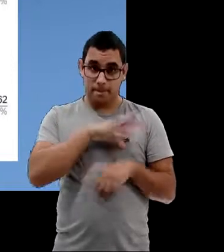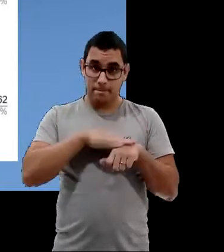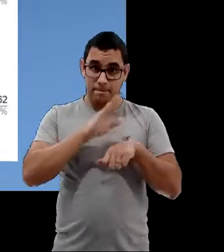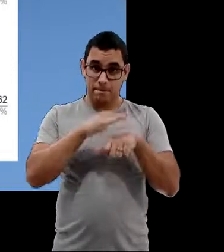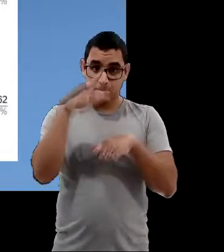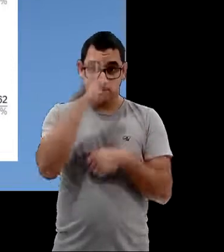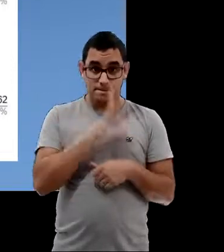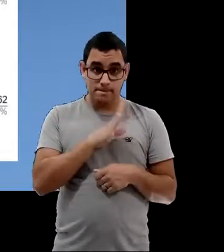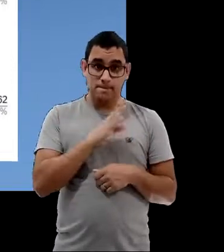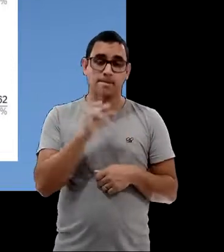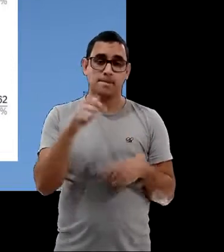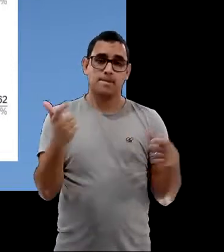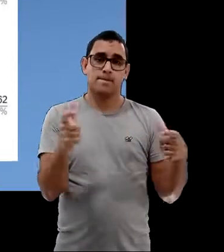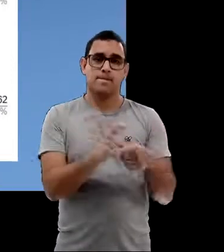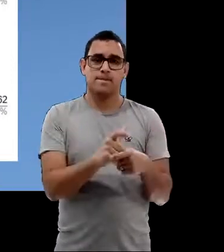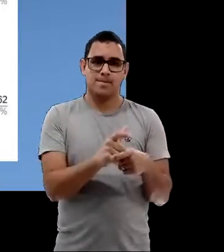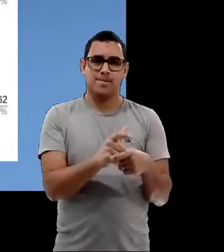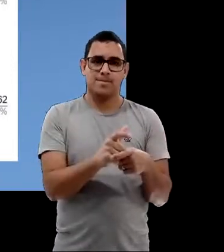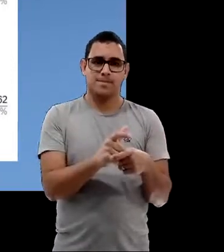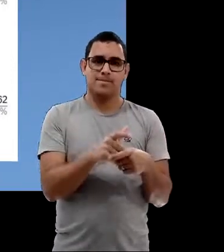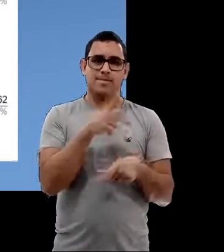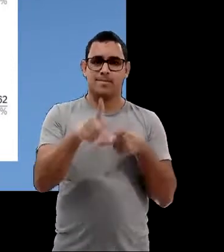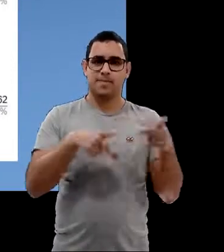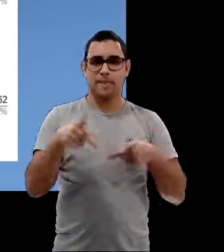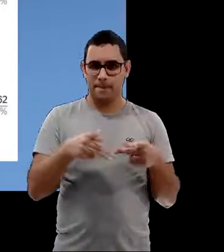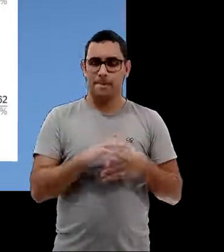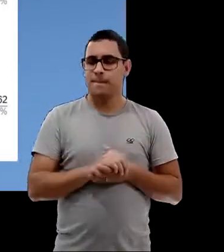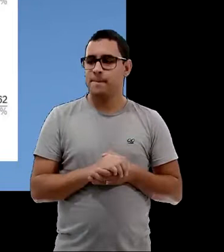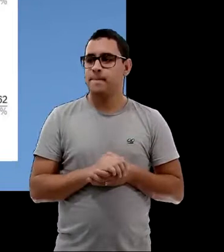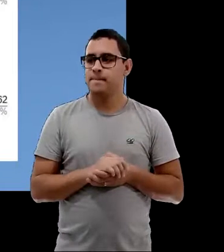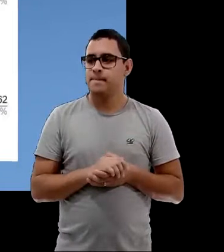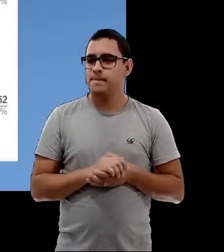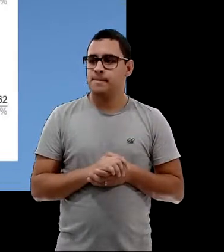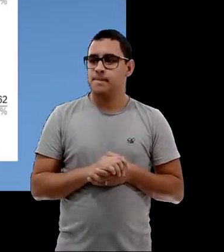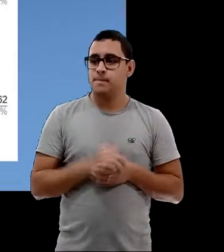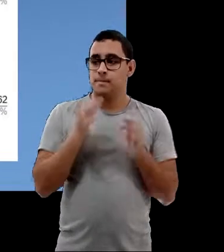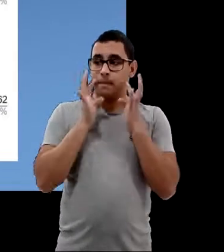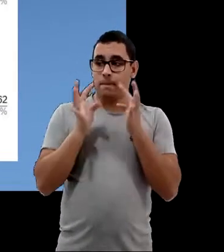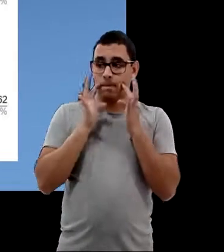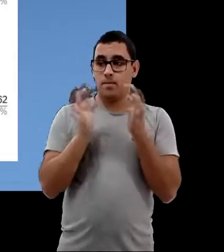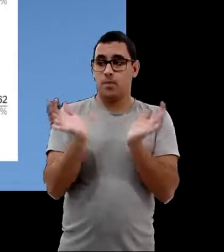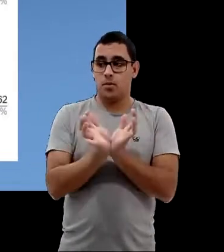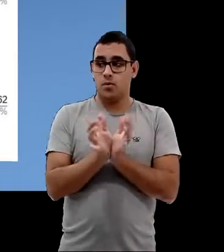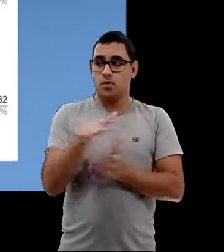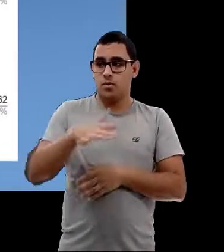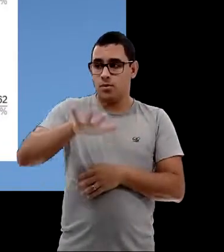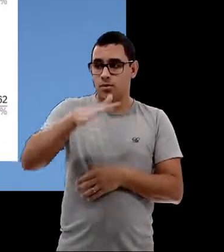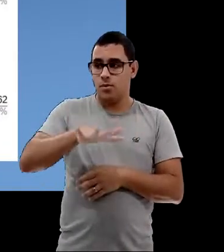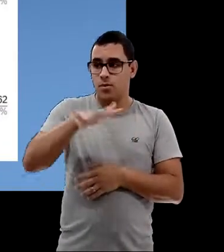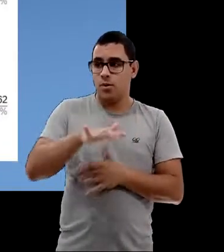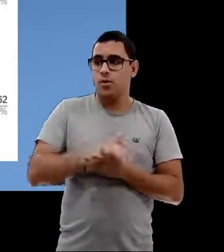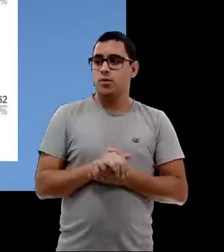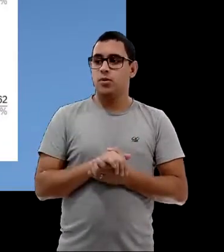ganha mais, quem recebe mais no Brasil é a menor parte da sociedade, da população. Então nós vamos observar aí que a classe